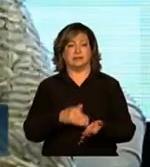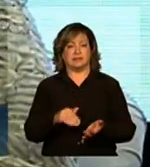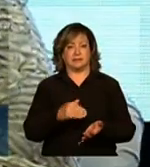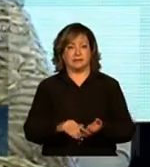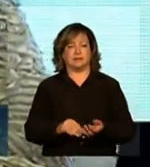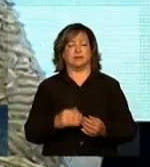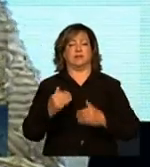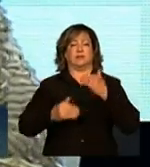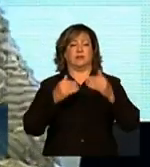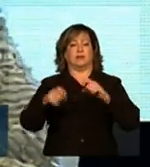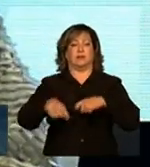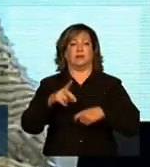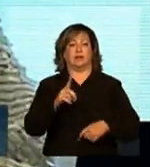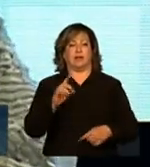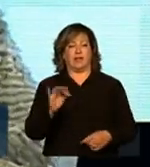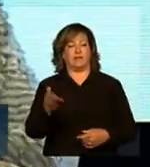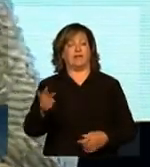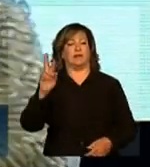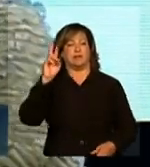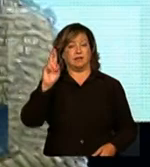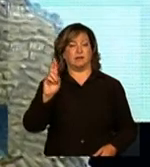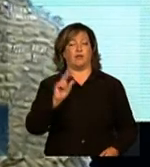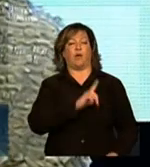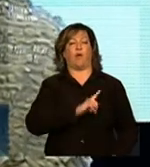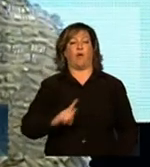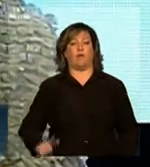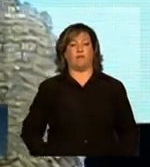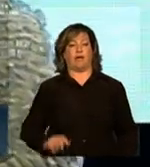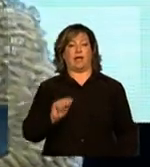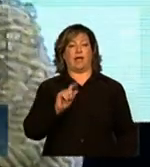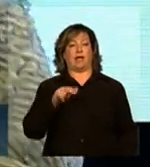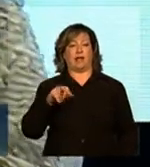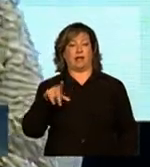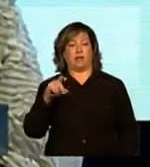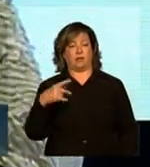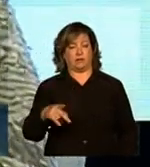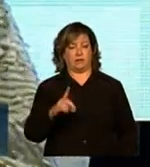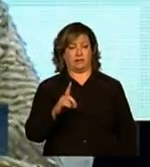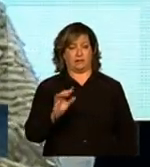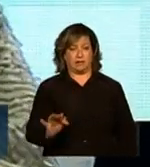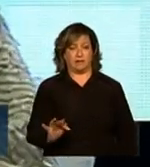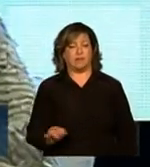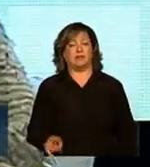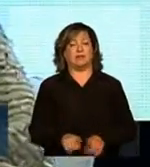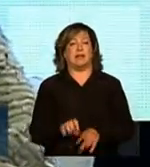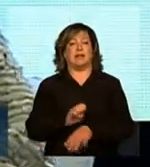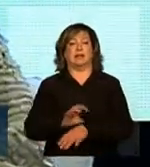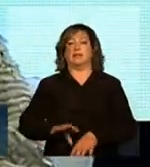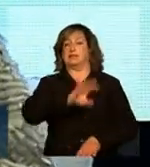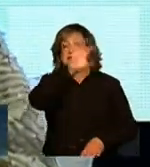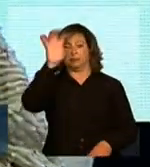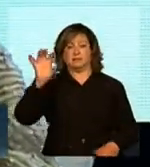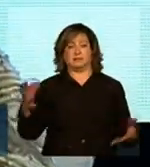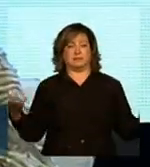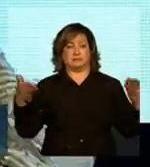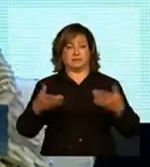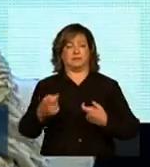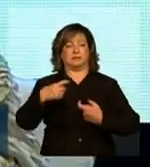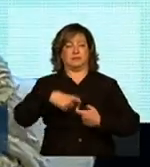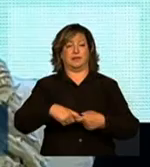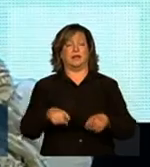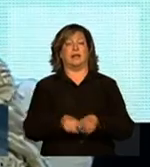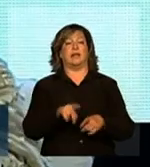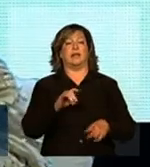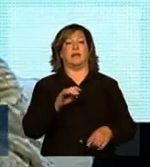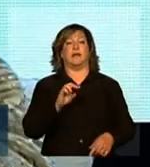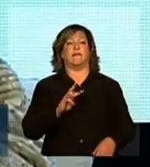Desenvolvimento Rural do Distrito Federal, representando o governador e aqui os nossos estados parceiros. Cumprimentar o